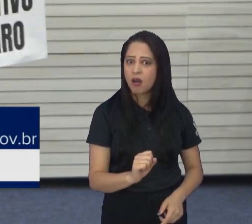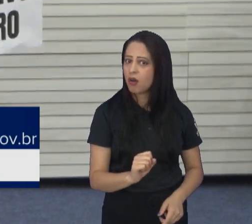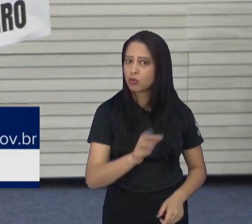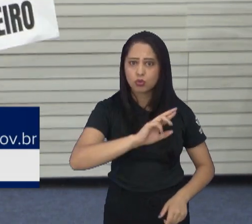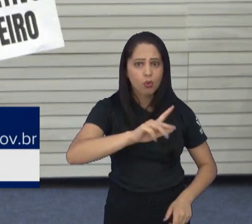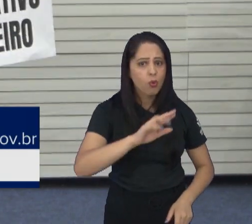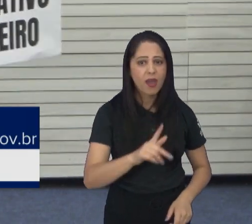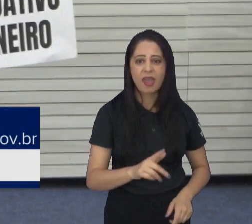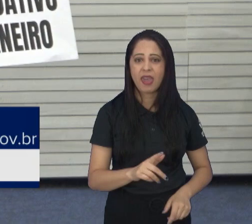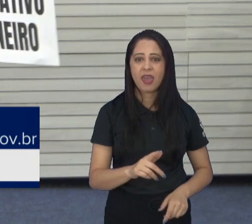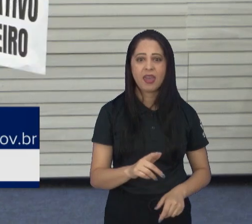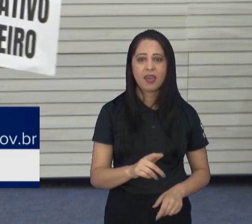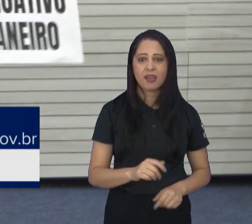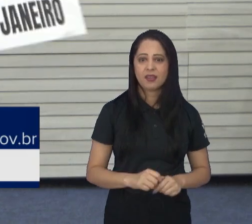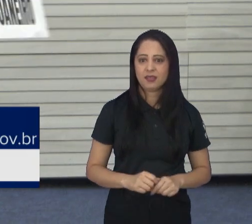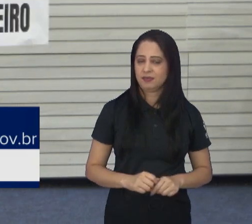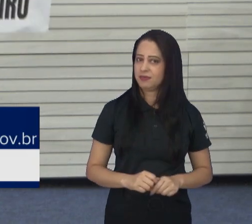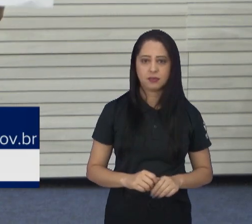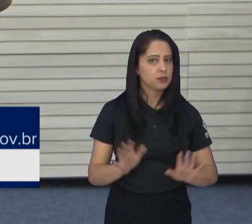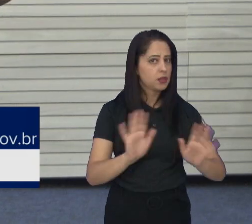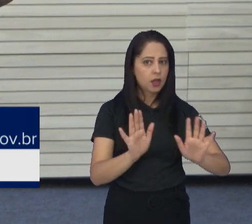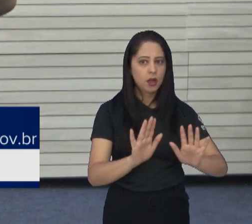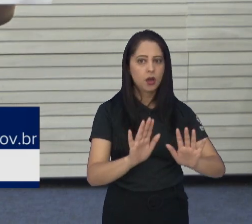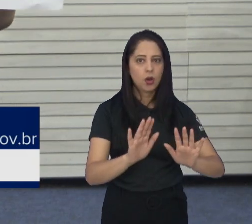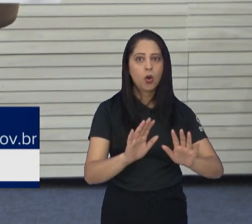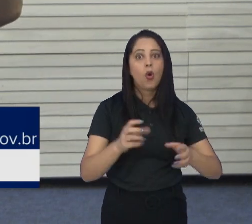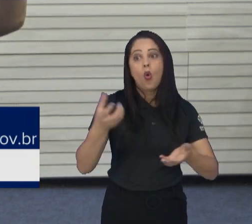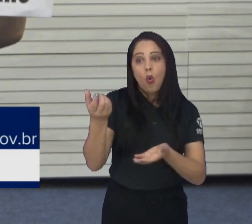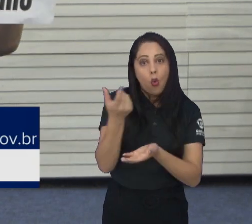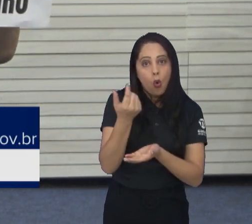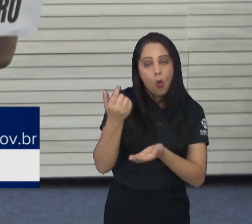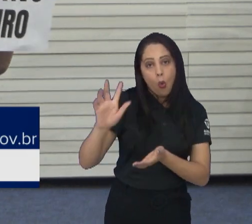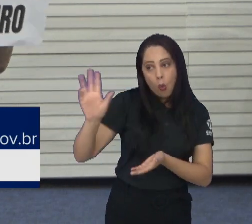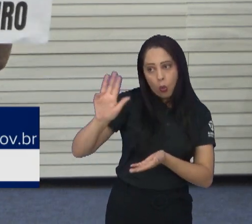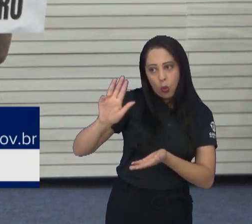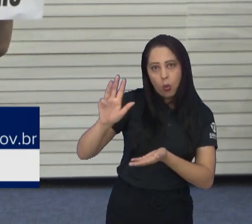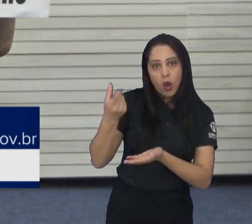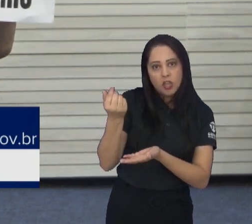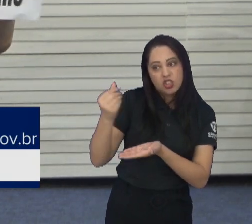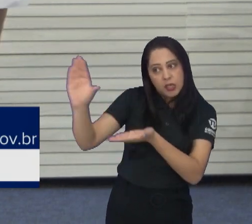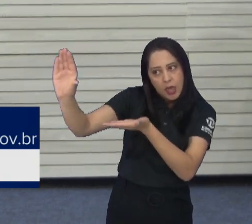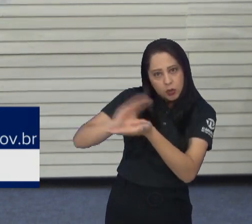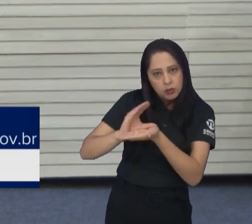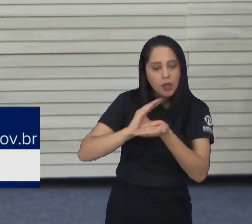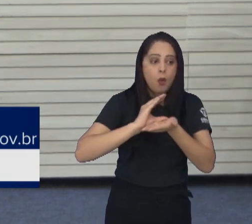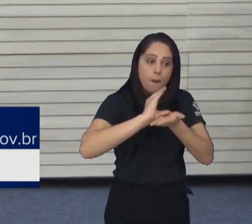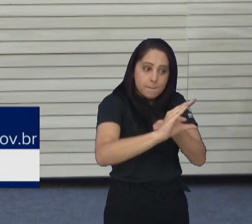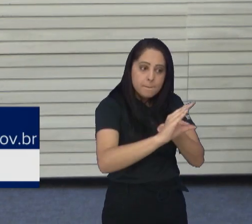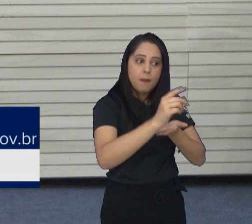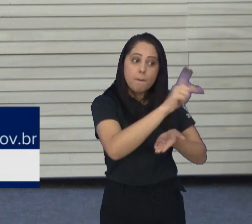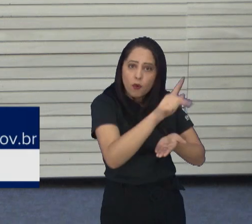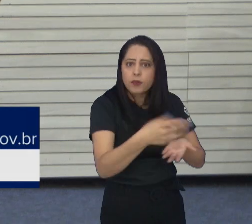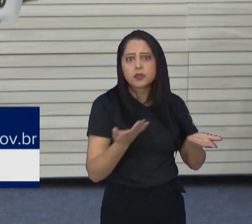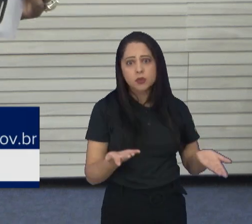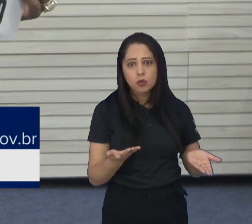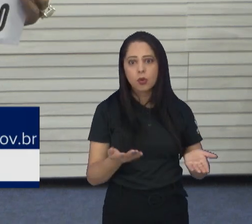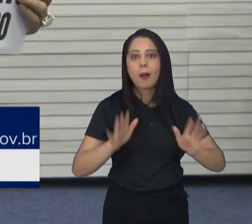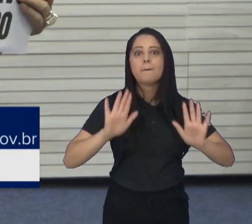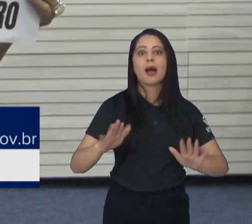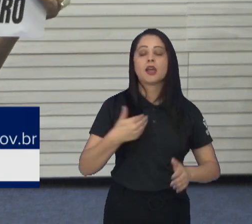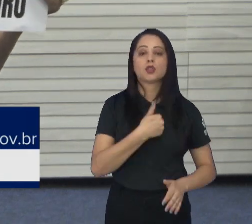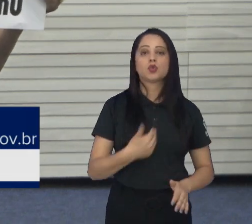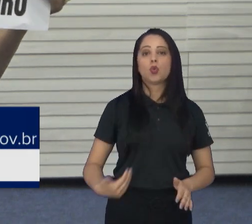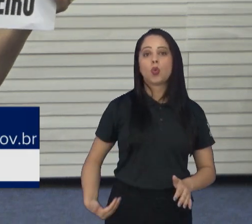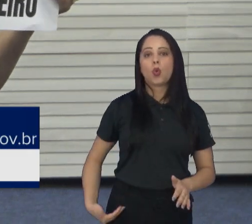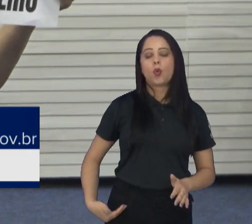o móvel à vista, nada, é para dar, para valorizar os trabalhadores da educação. E foi o governo Haddad